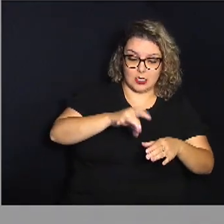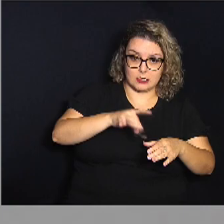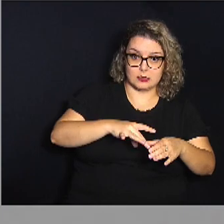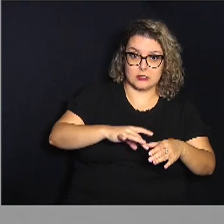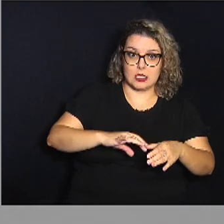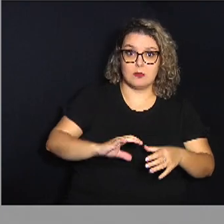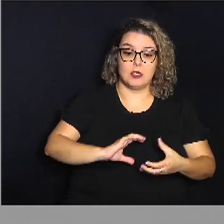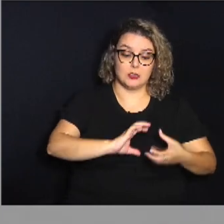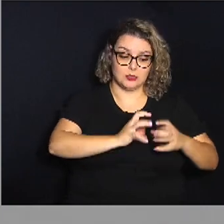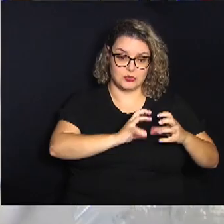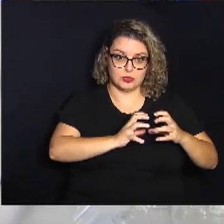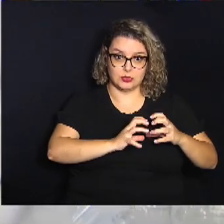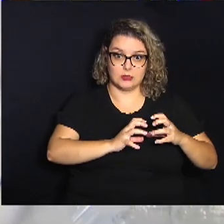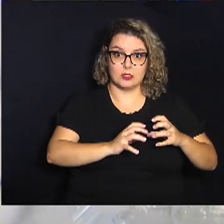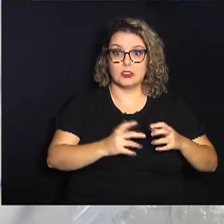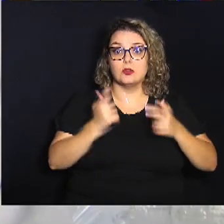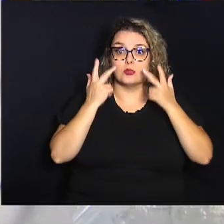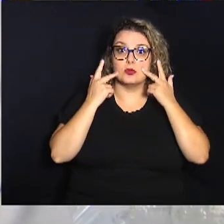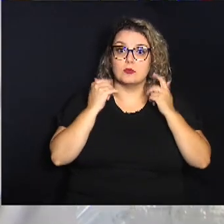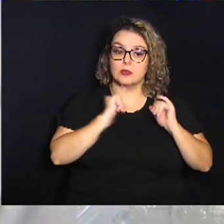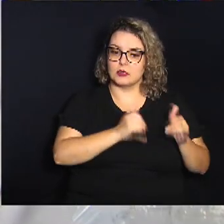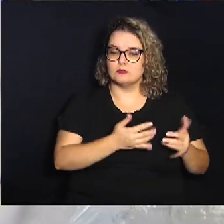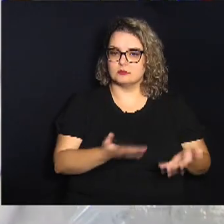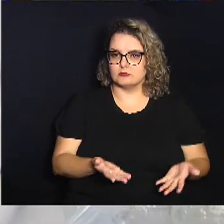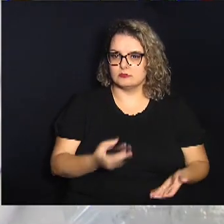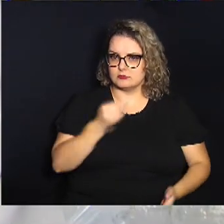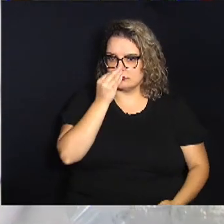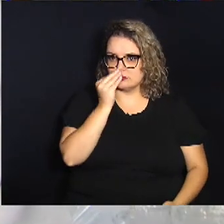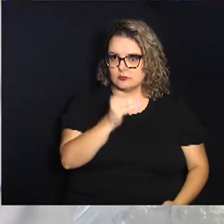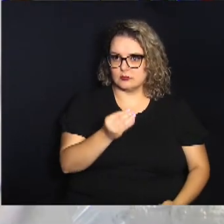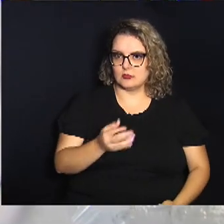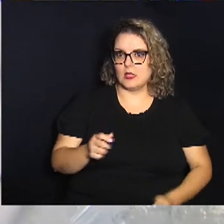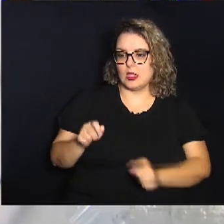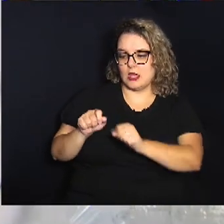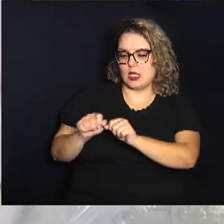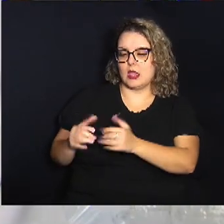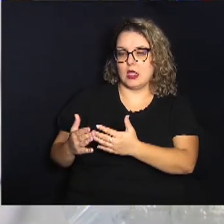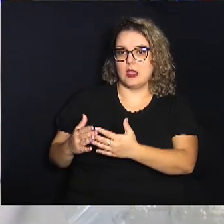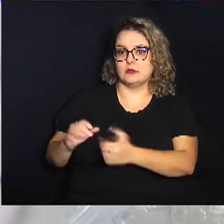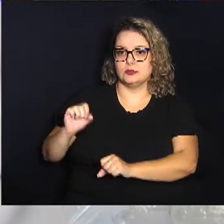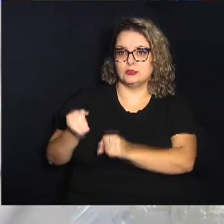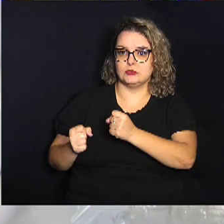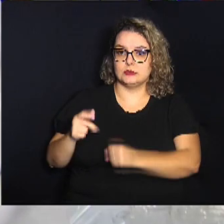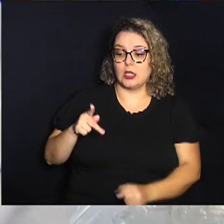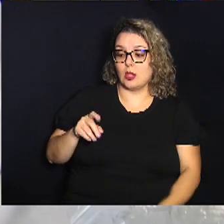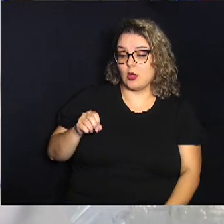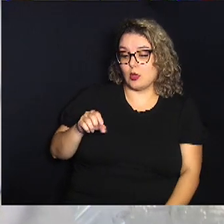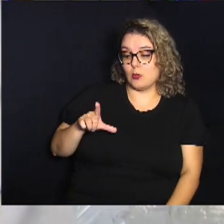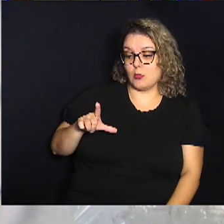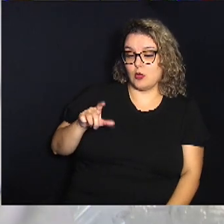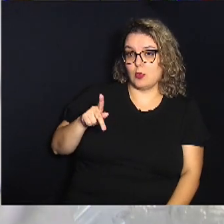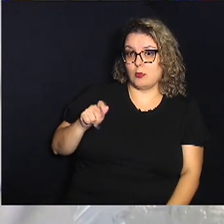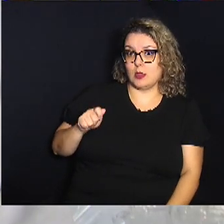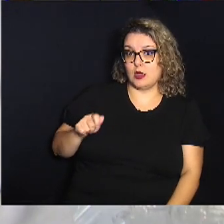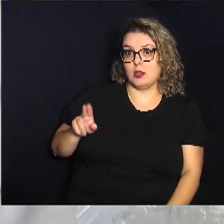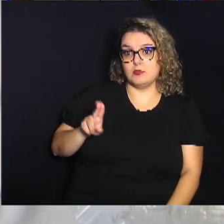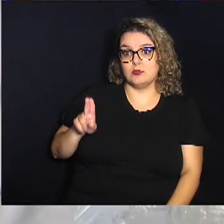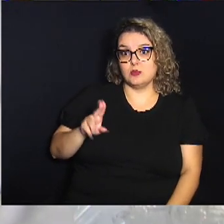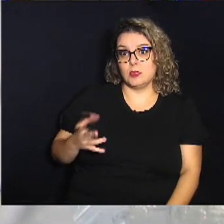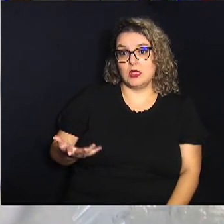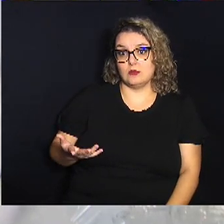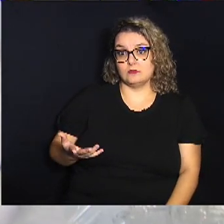costuma ser descartada. A parte que vai para a agroindústria da polpa da fruta, utiliza praticamente